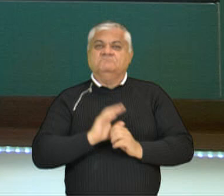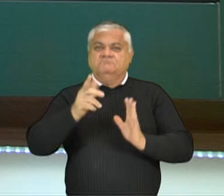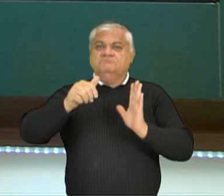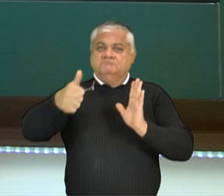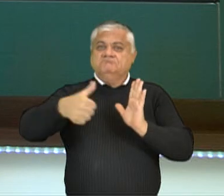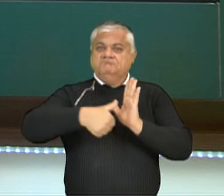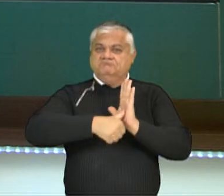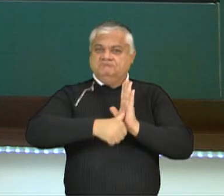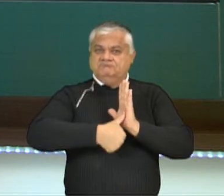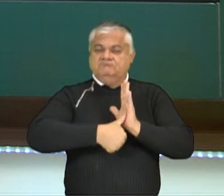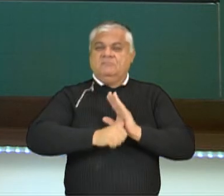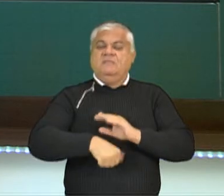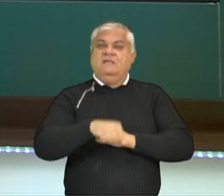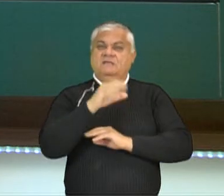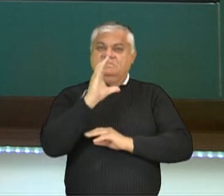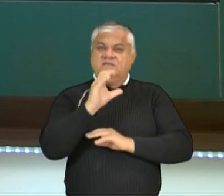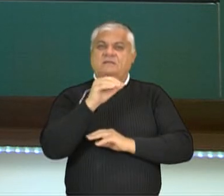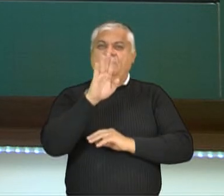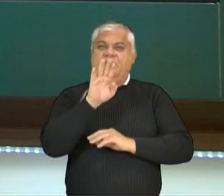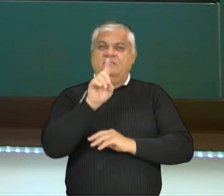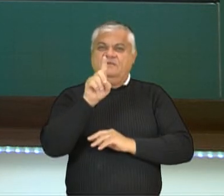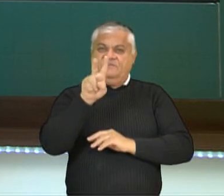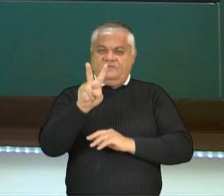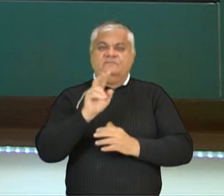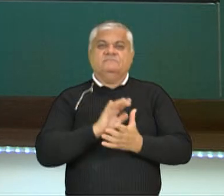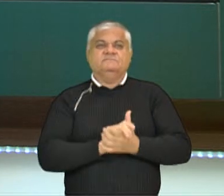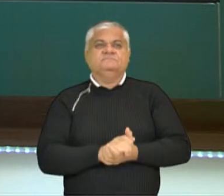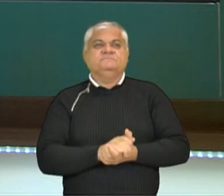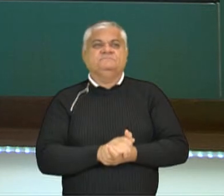organiza, né, os campeonatos, os torneios de goalball.